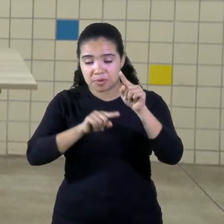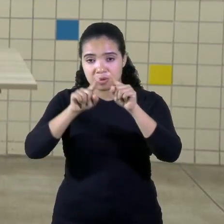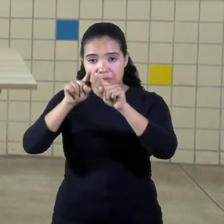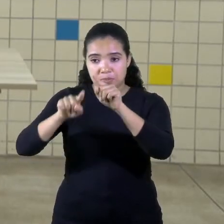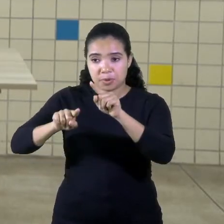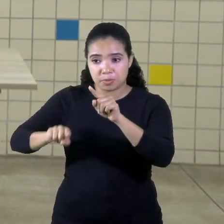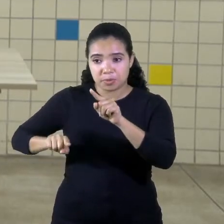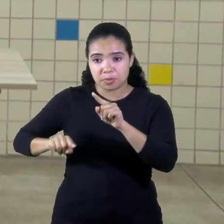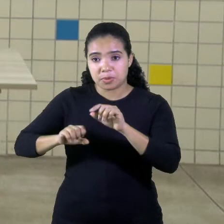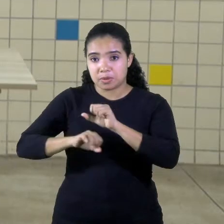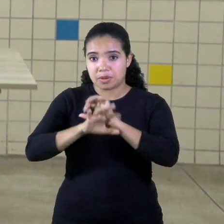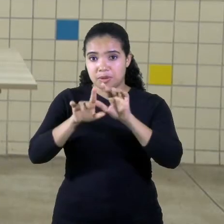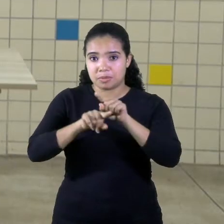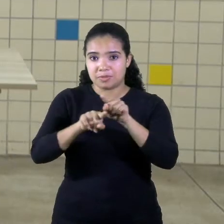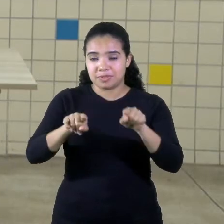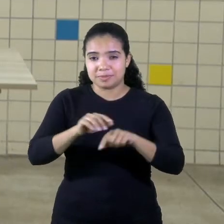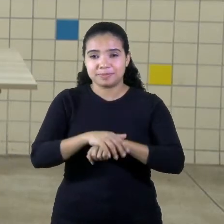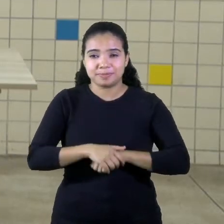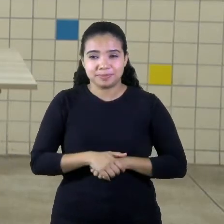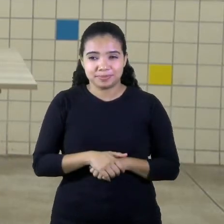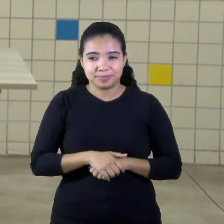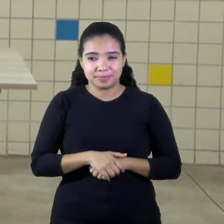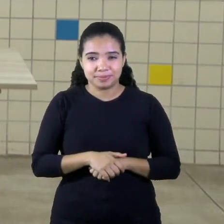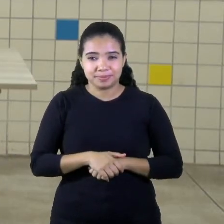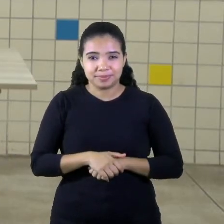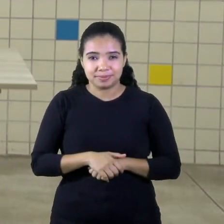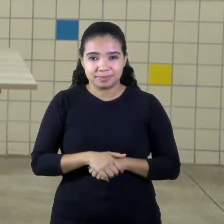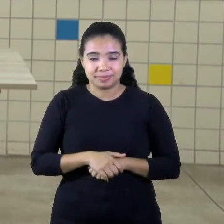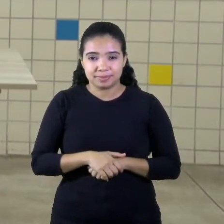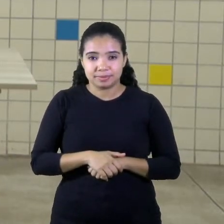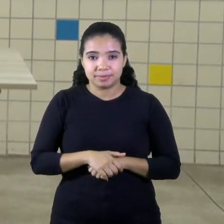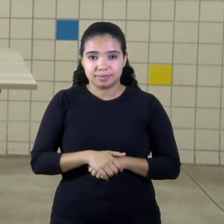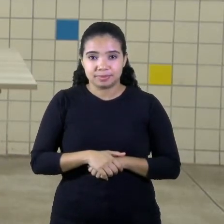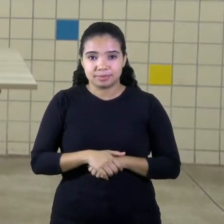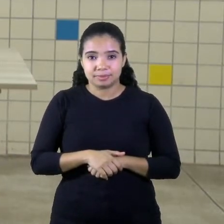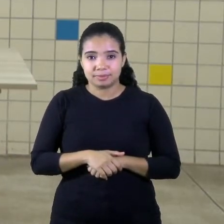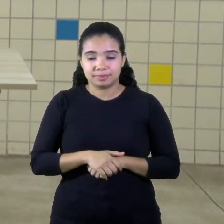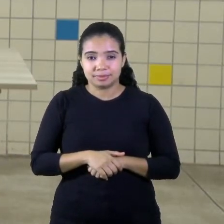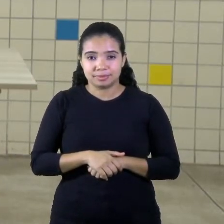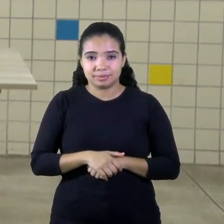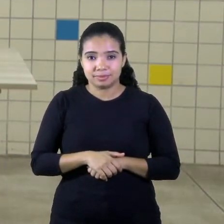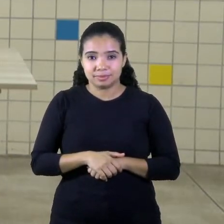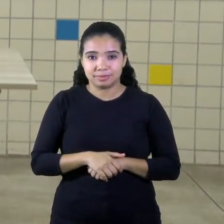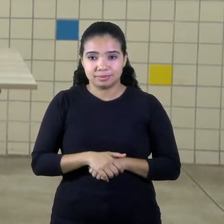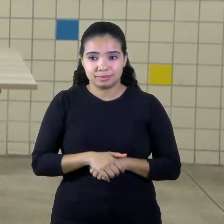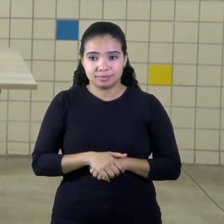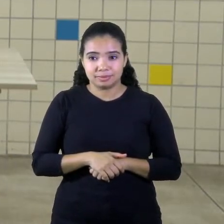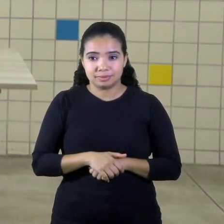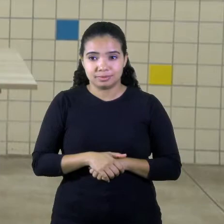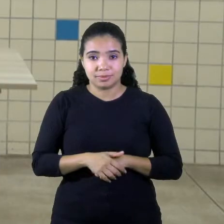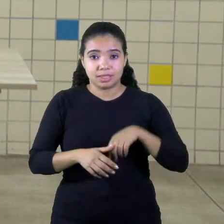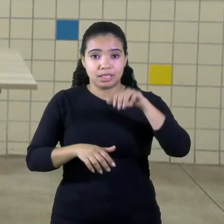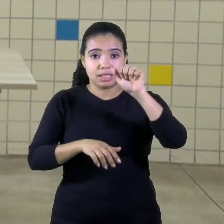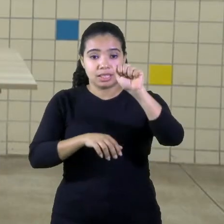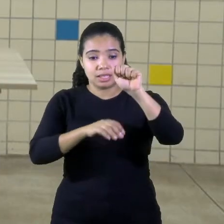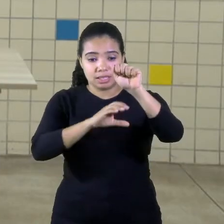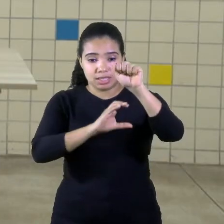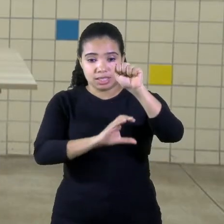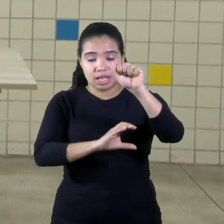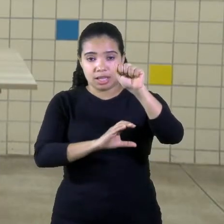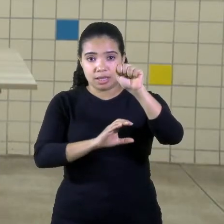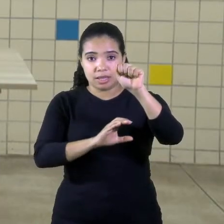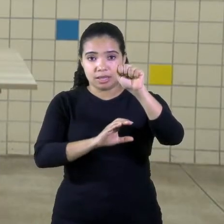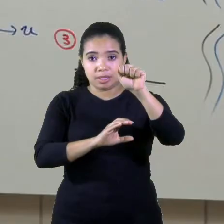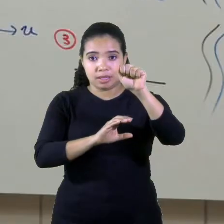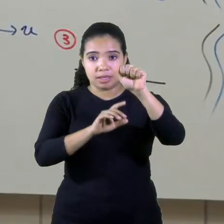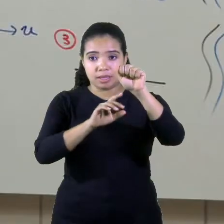vamos lá. Se eu pegar de A até C e dividir